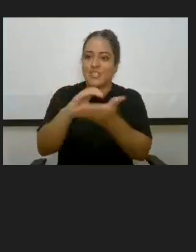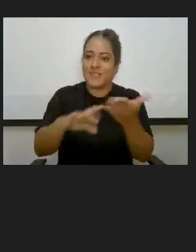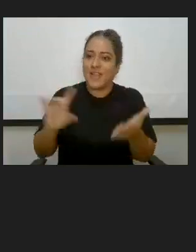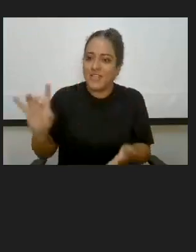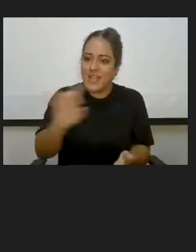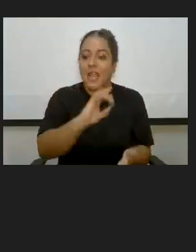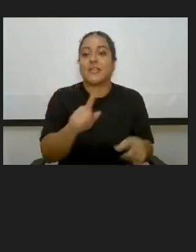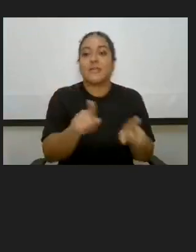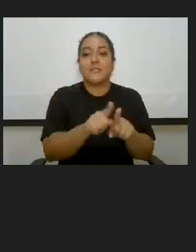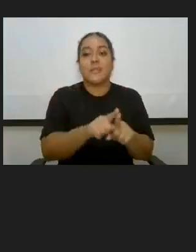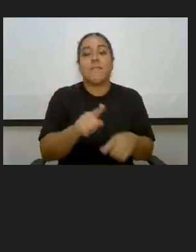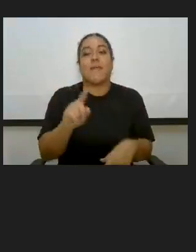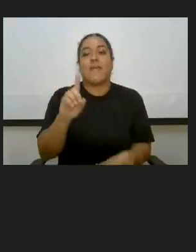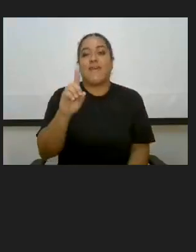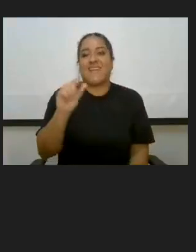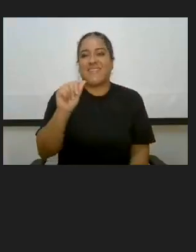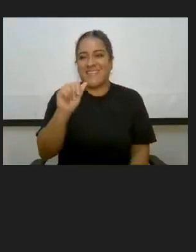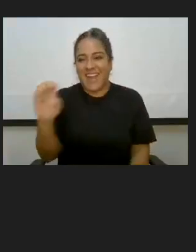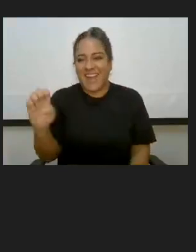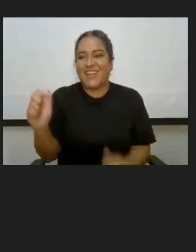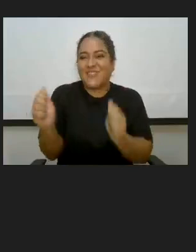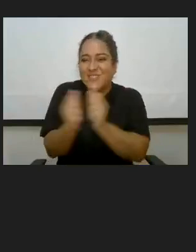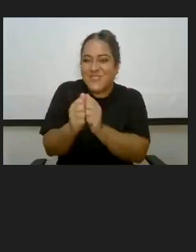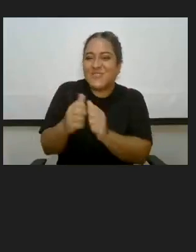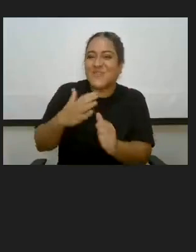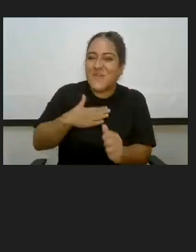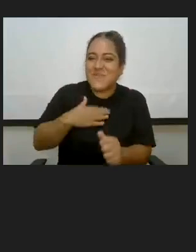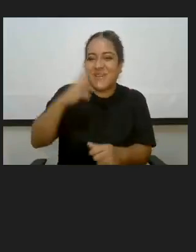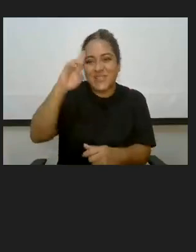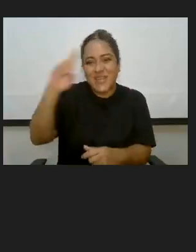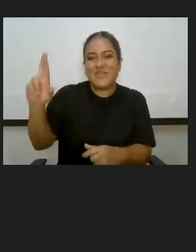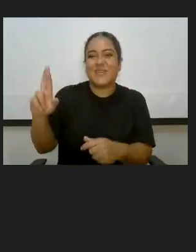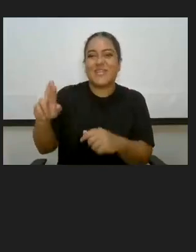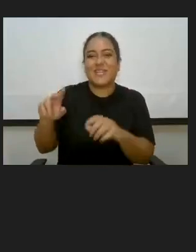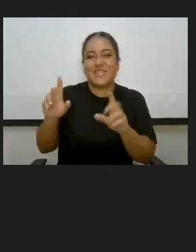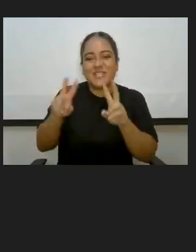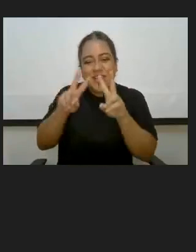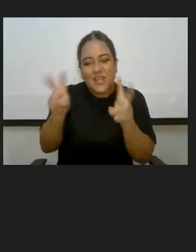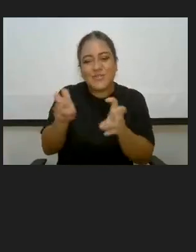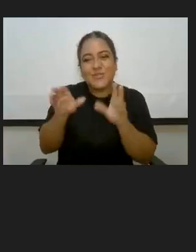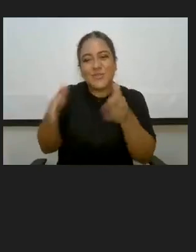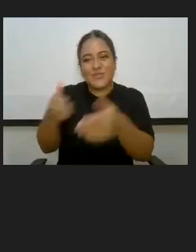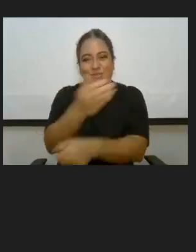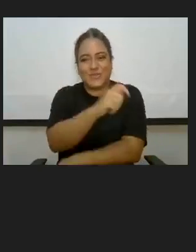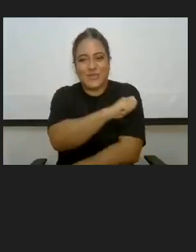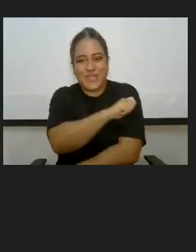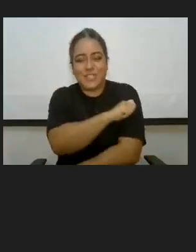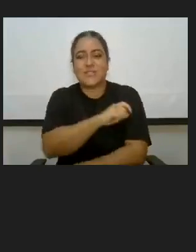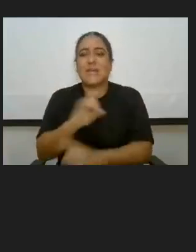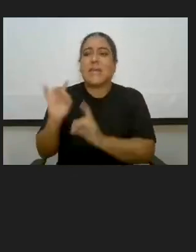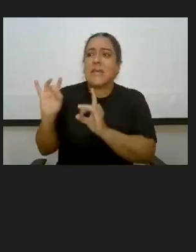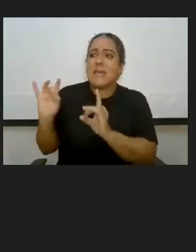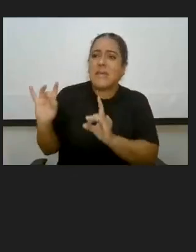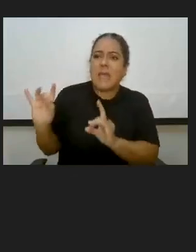Diretoria de Ação Estudantis, que está comigo na coordenação do comitê, e a todos os campi, né,